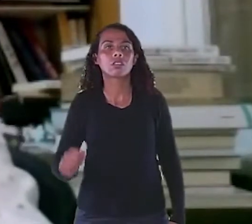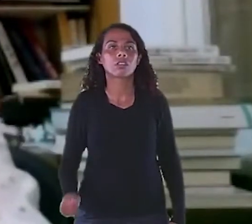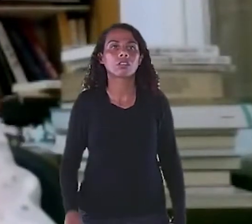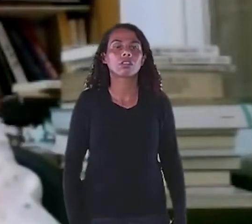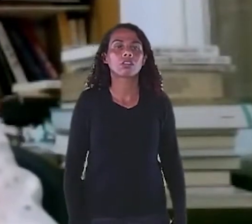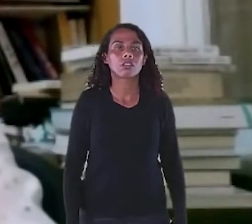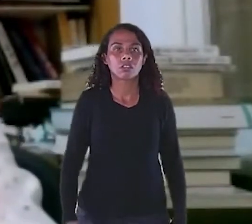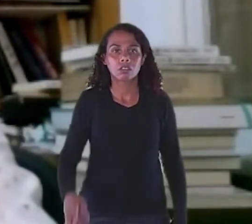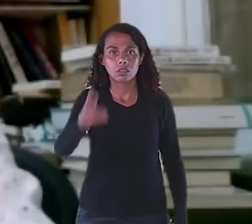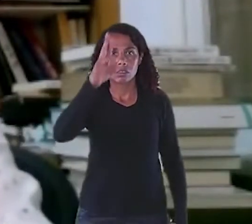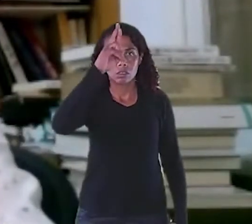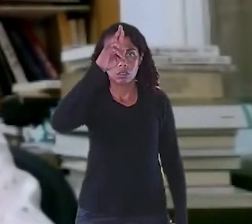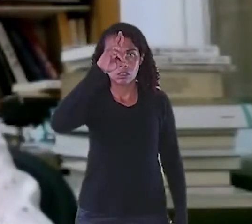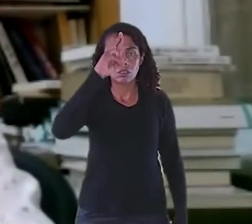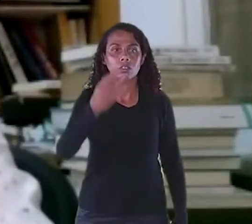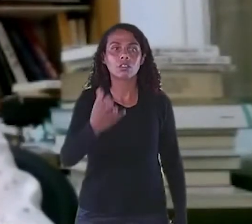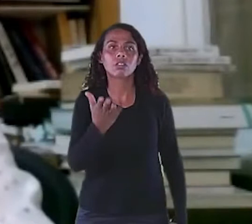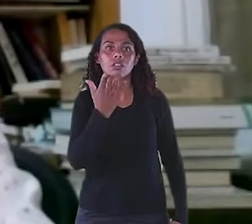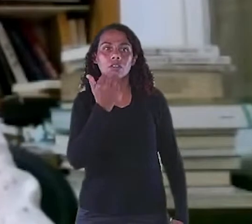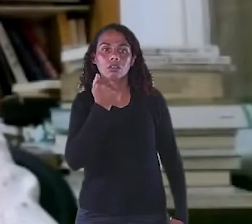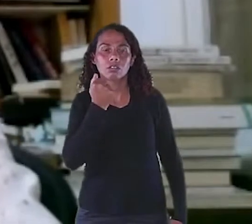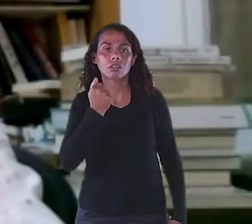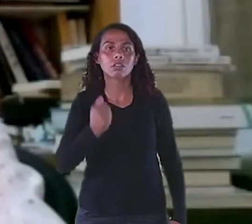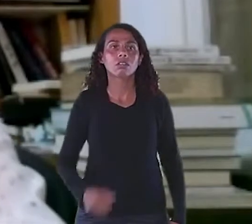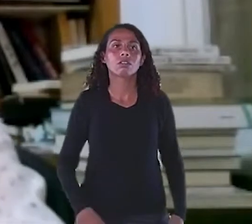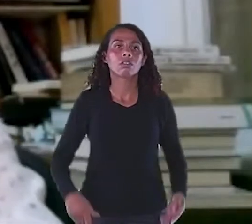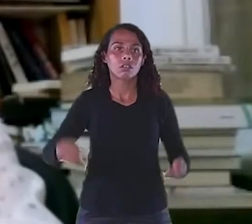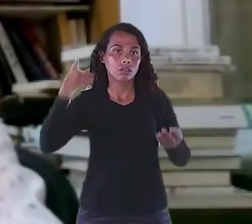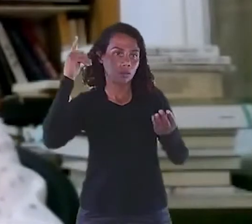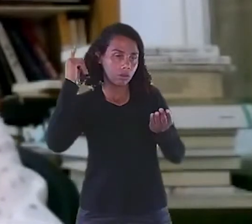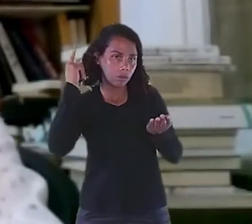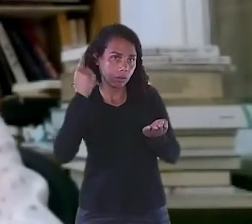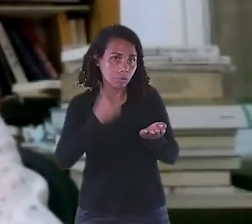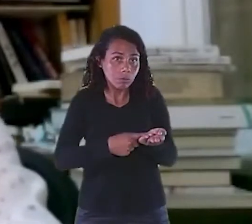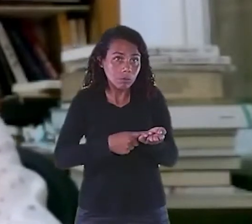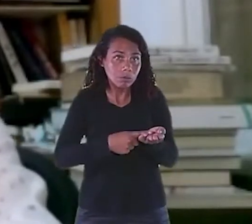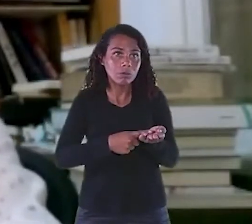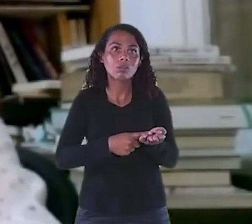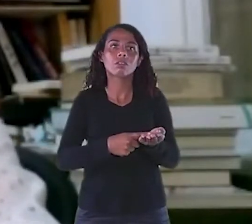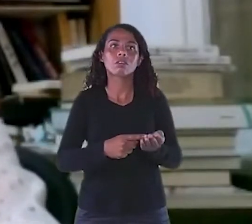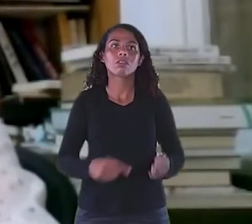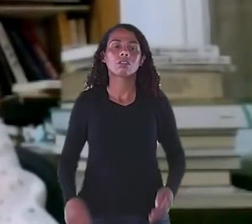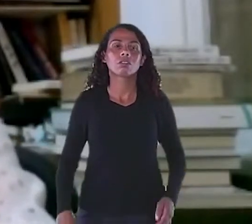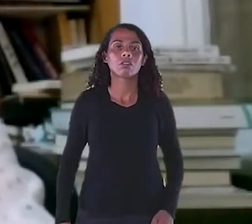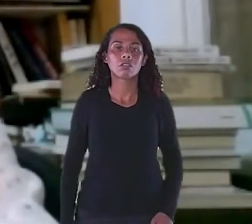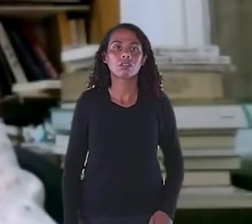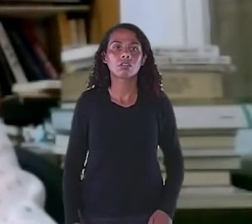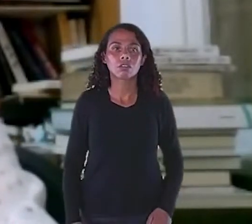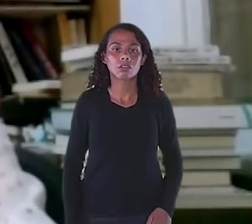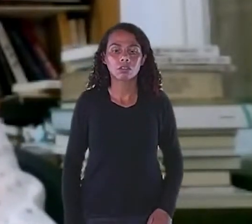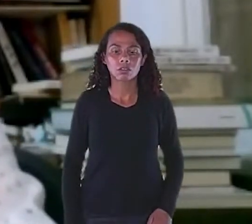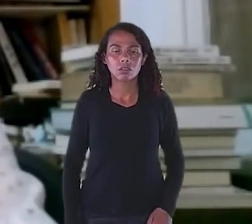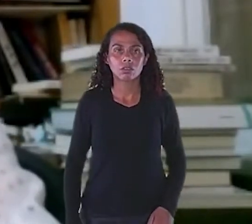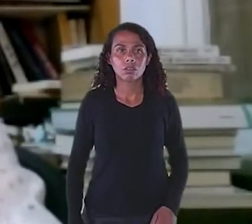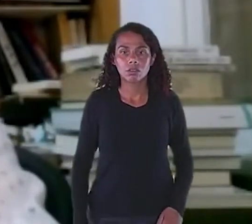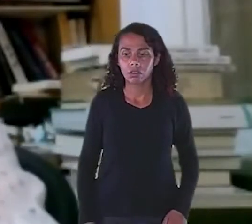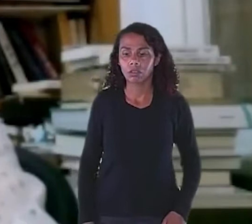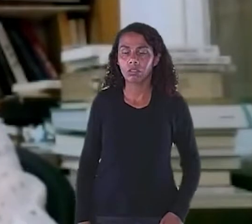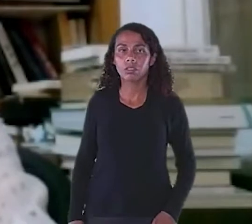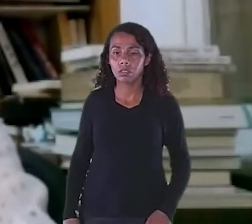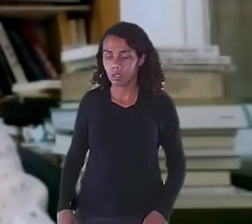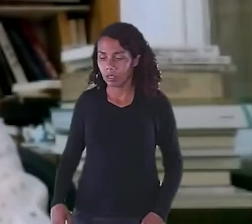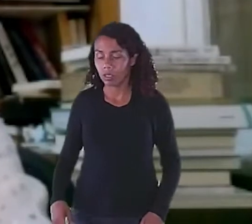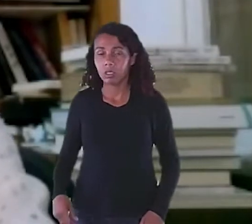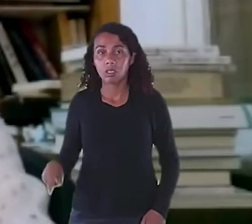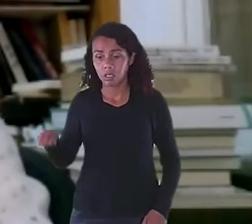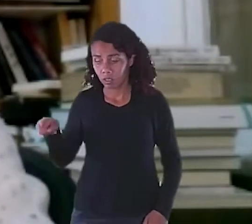de beirada de Belo Horizonte. E o Hélio, eu lembro o Hélio falava comigo e com outro colega, né? Vocês têm que sair daqui,